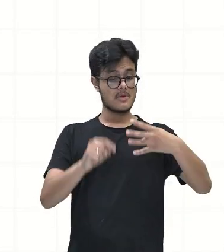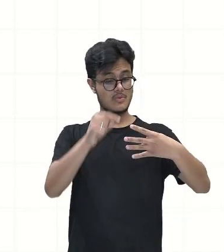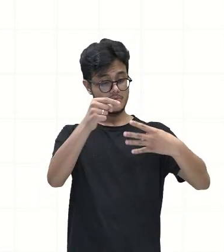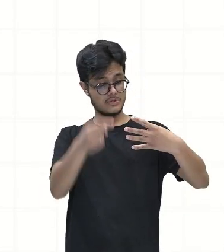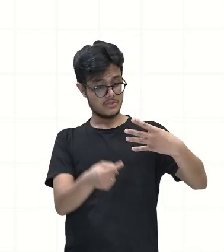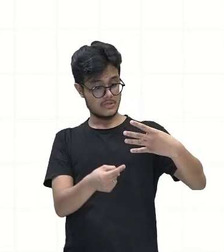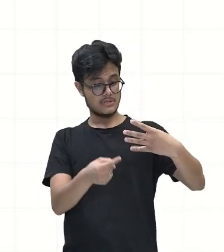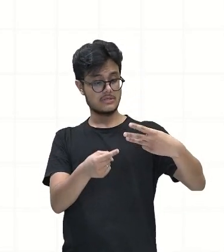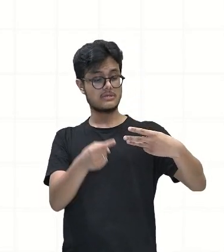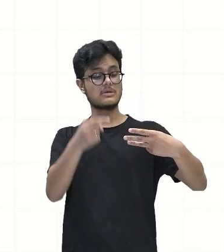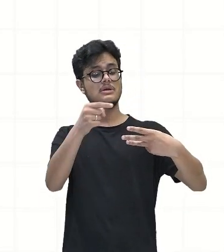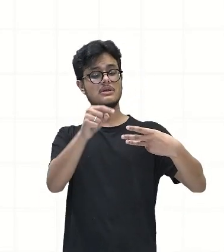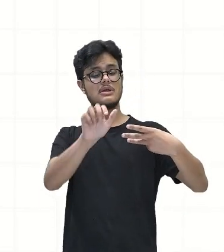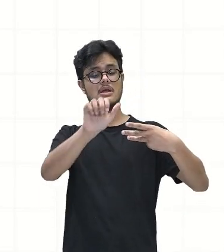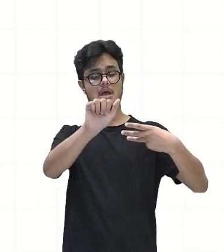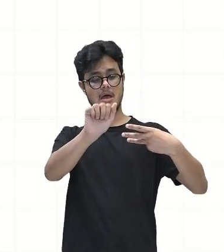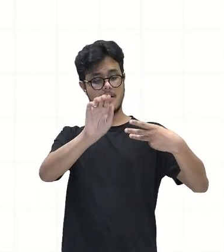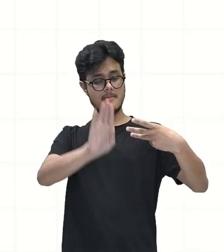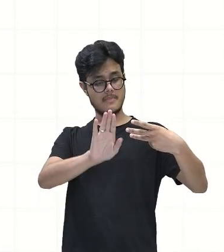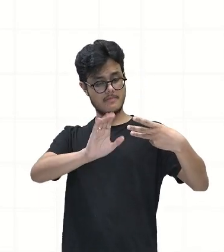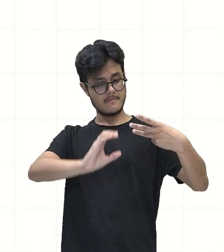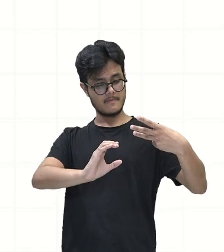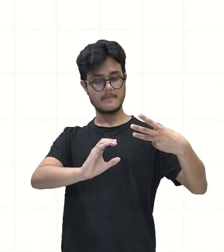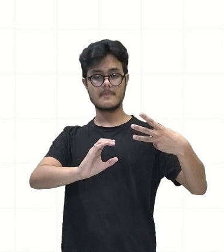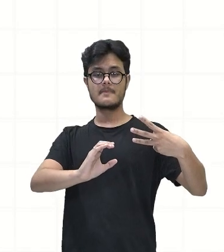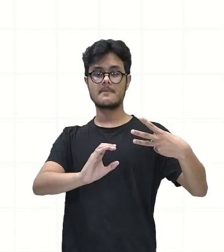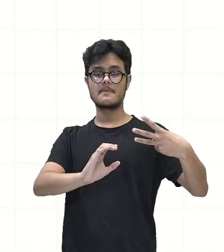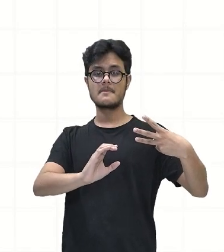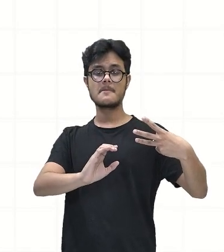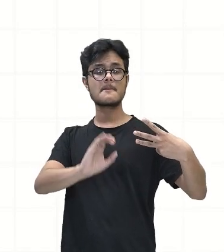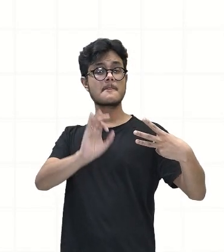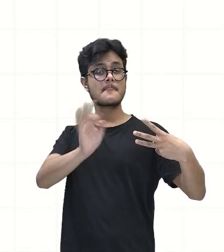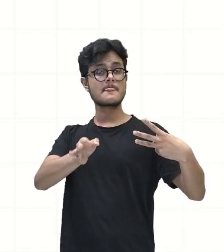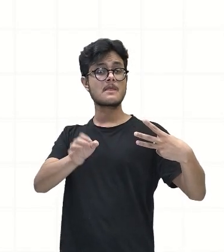medidas, né, 13, 12 e 5, são